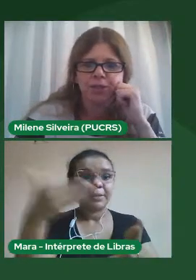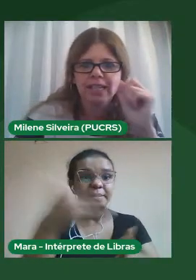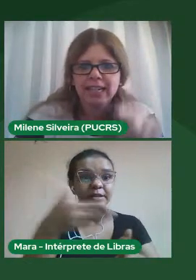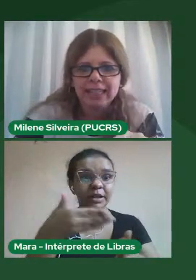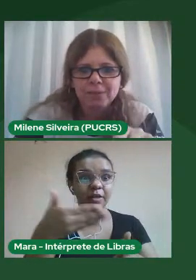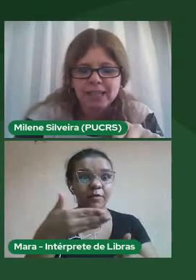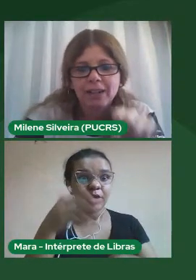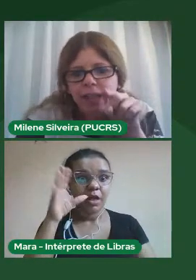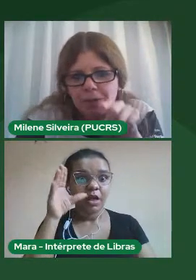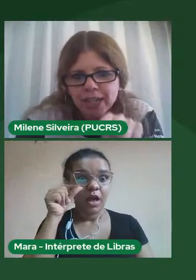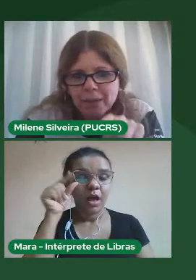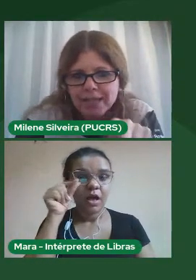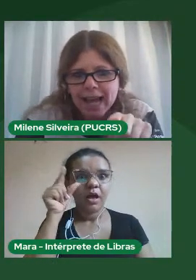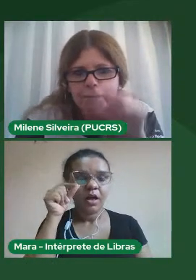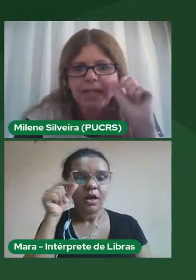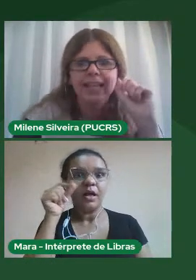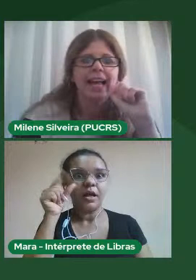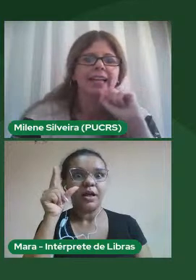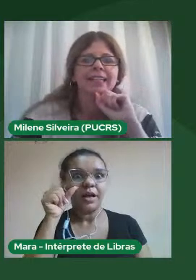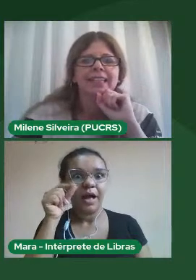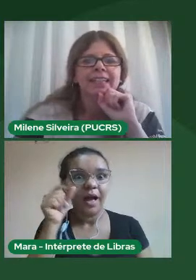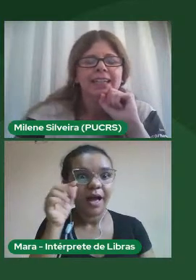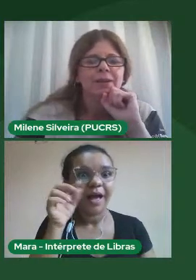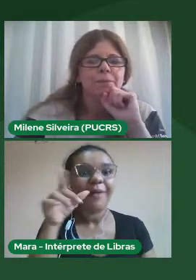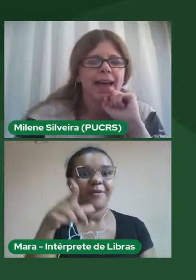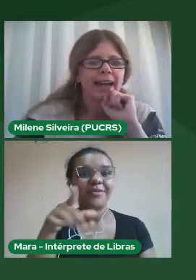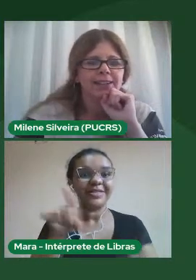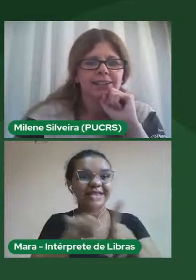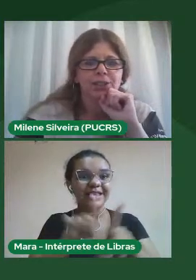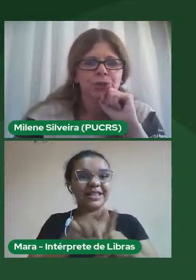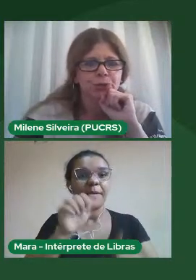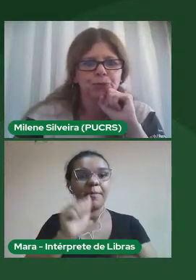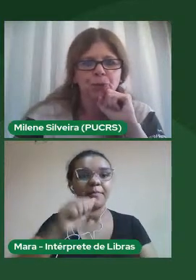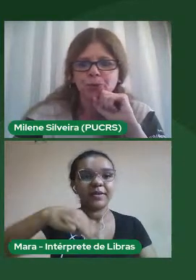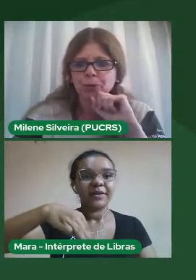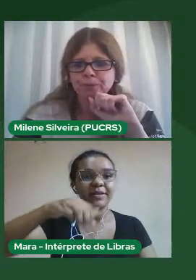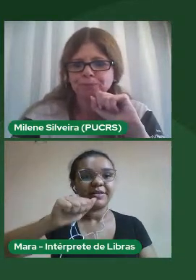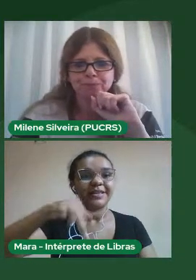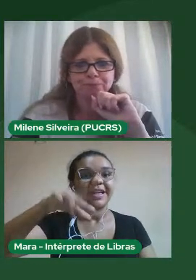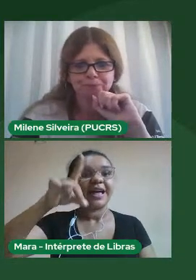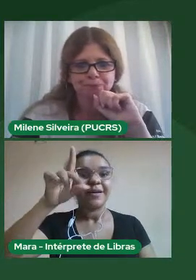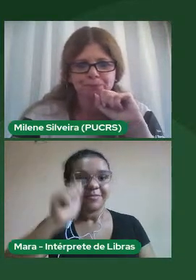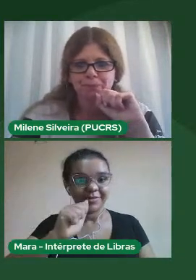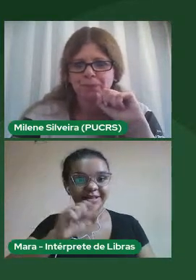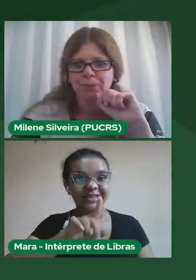da Luzana, temos lá, não dá para enxergar, mas é a Amanda lá, em pé, no fundo.